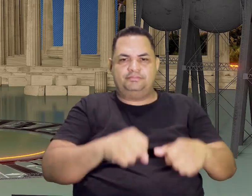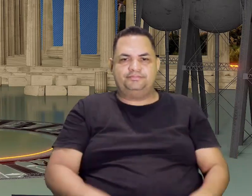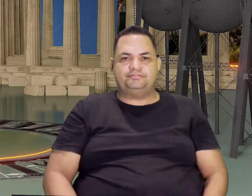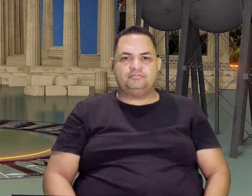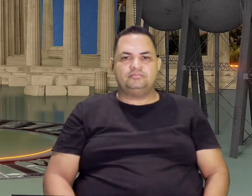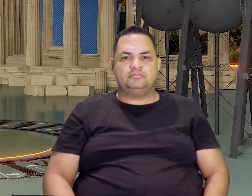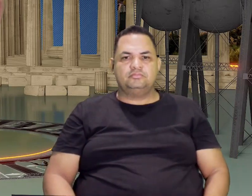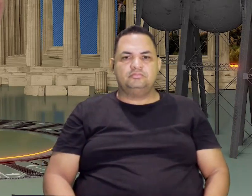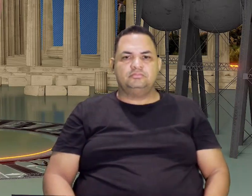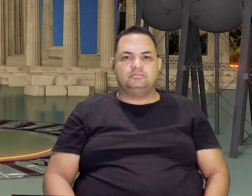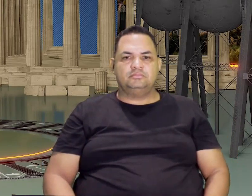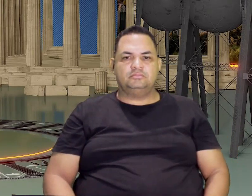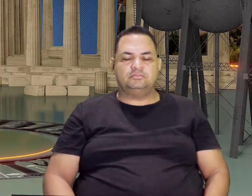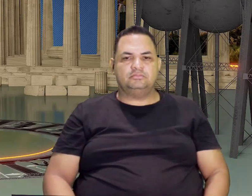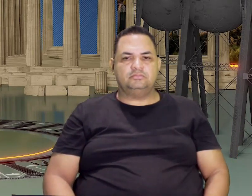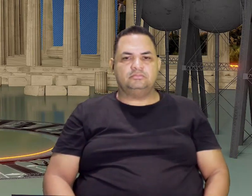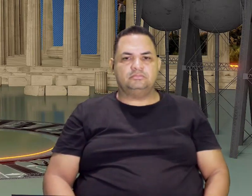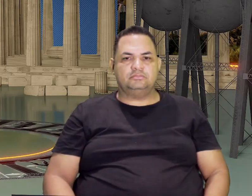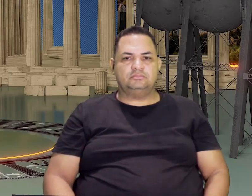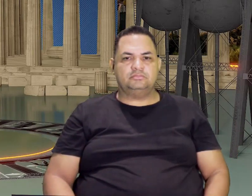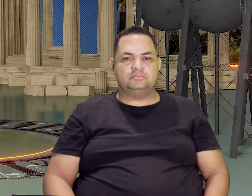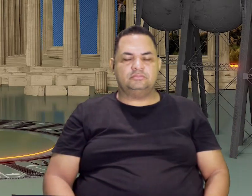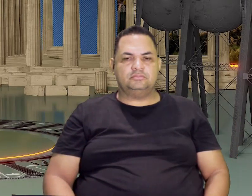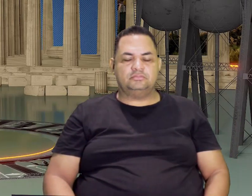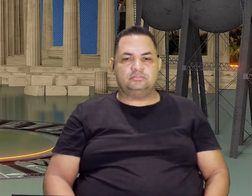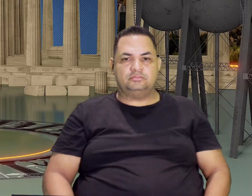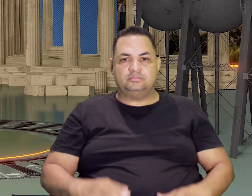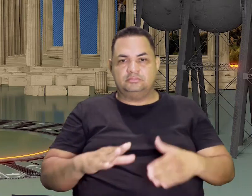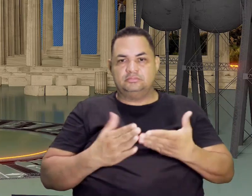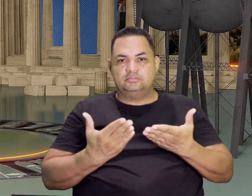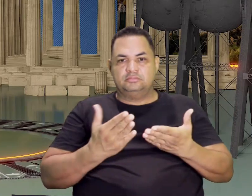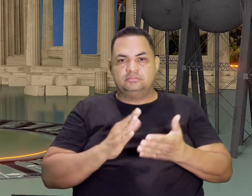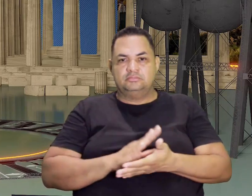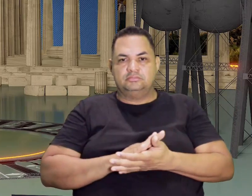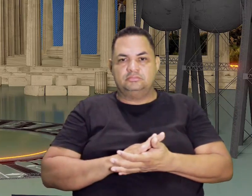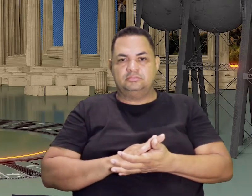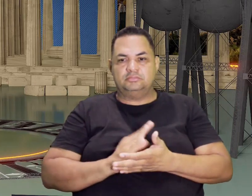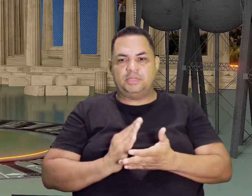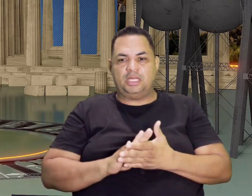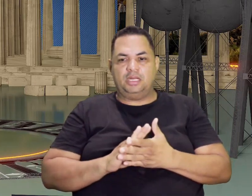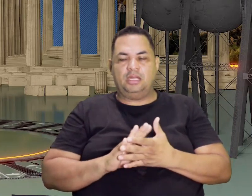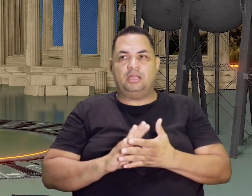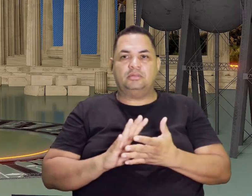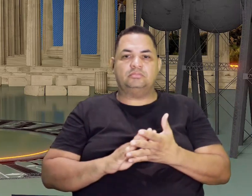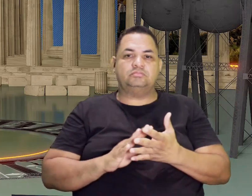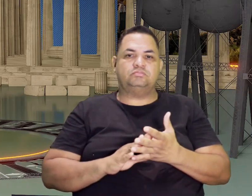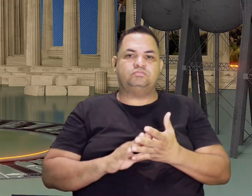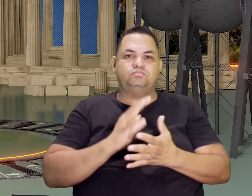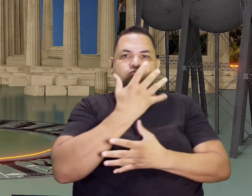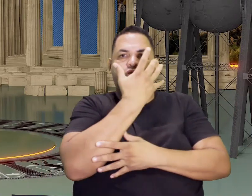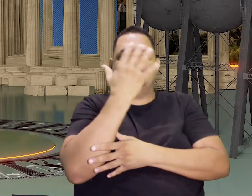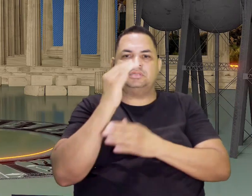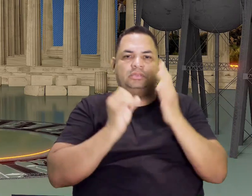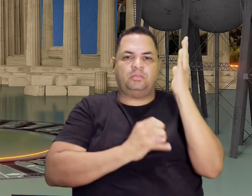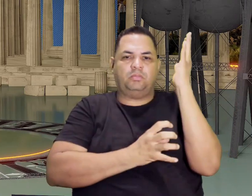etc. Quando a lua está crescente, o ideal para plantar aquelas plantas que sobem sobre o solo,